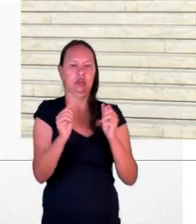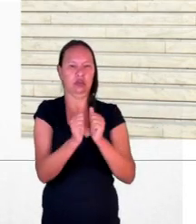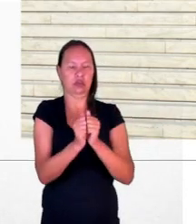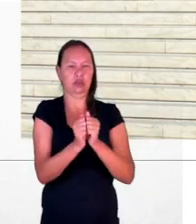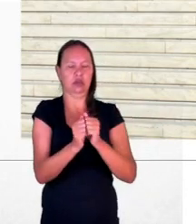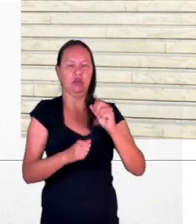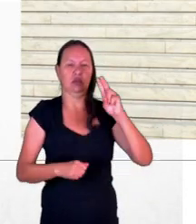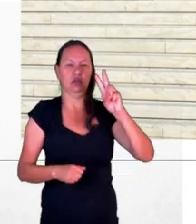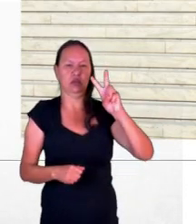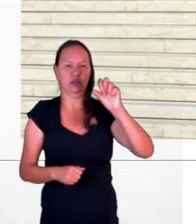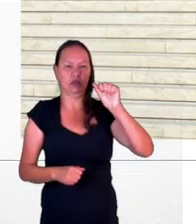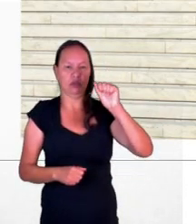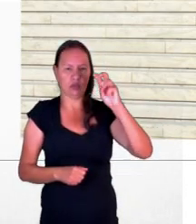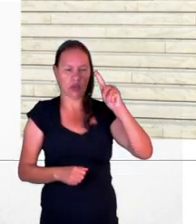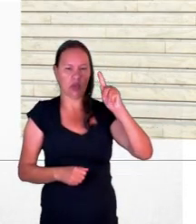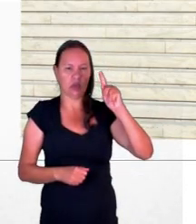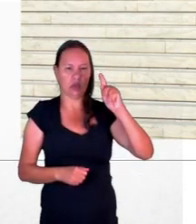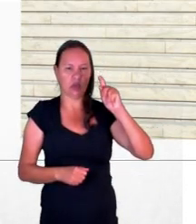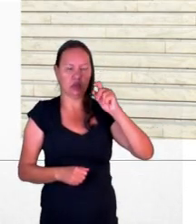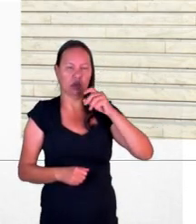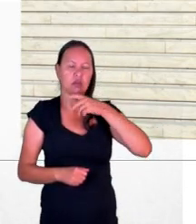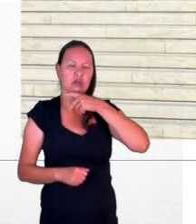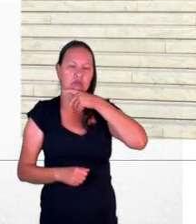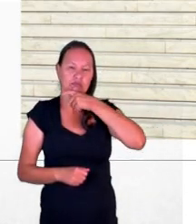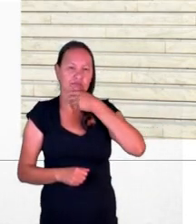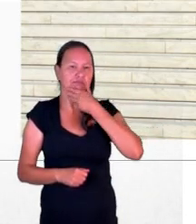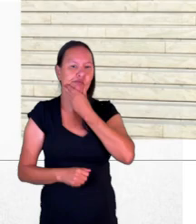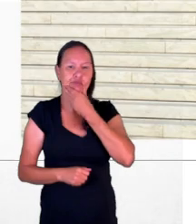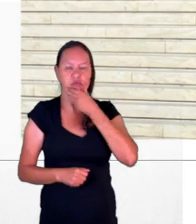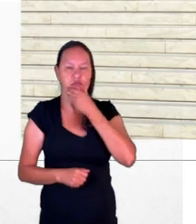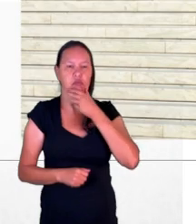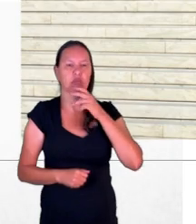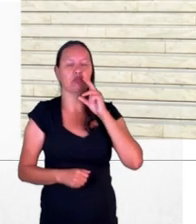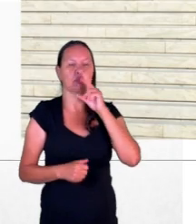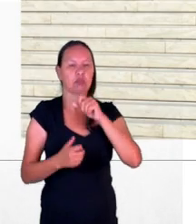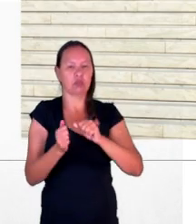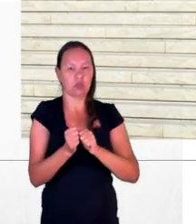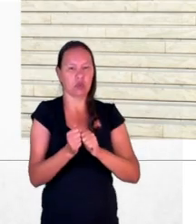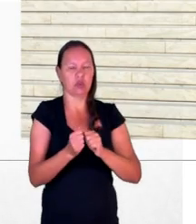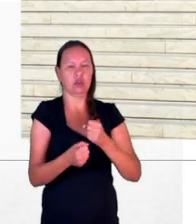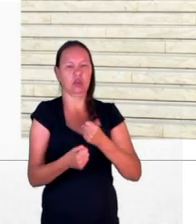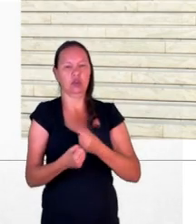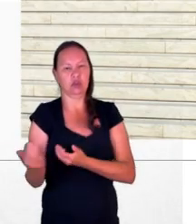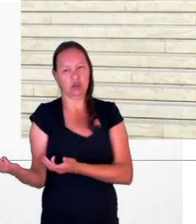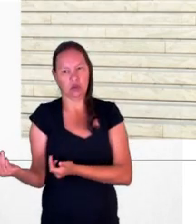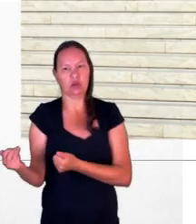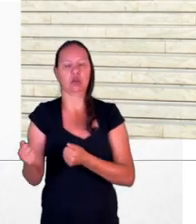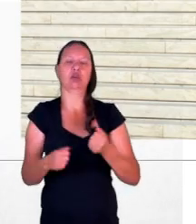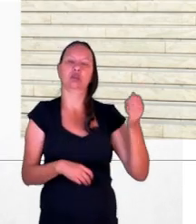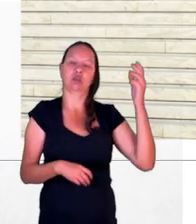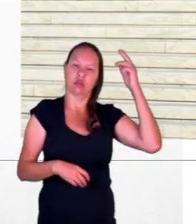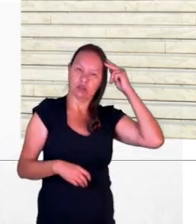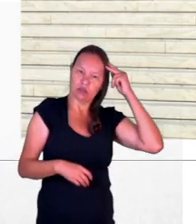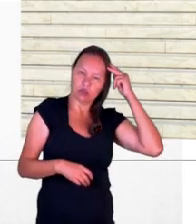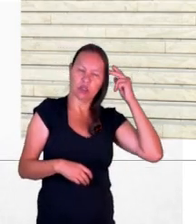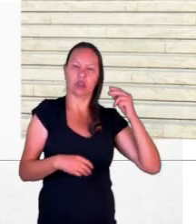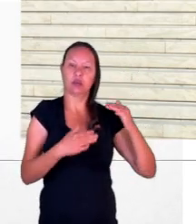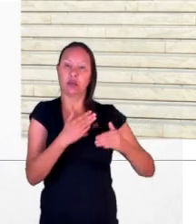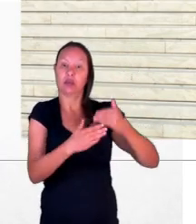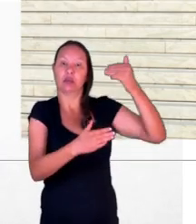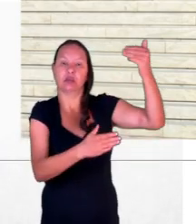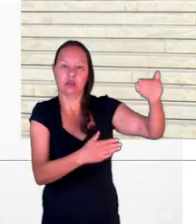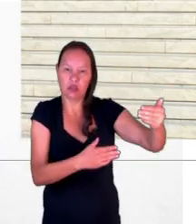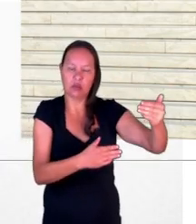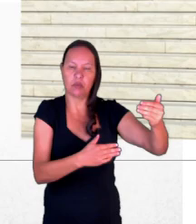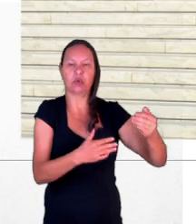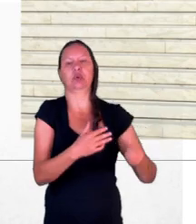Constituição da República espanhola e também a nova constituição de 36 da União Soviética e depois nós temos temos algumas